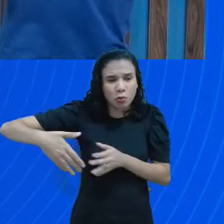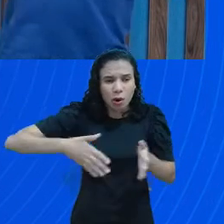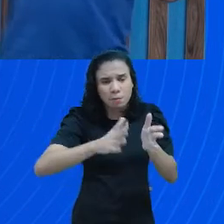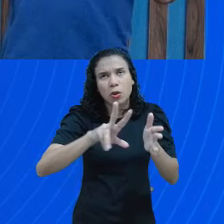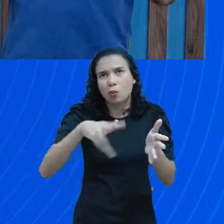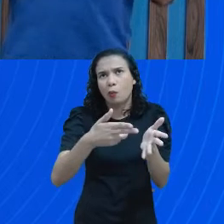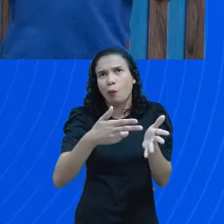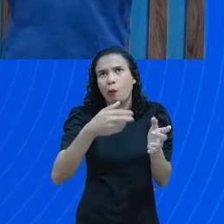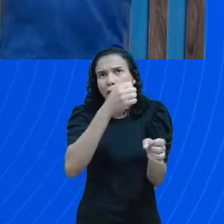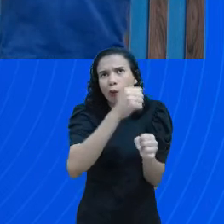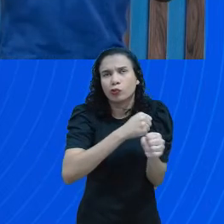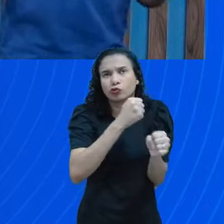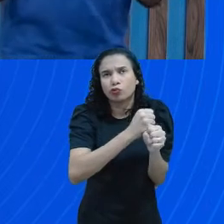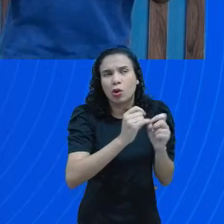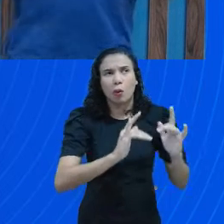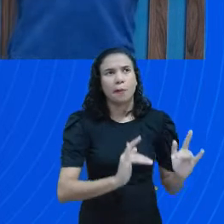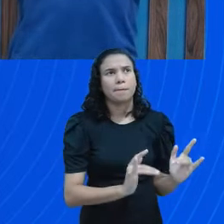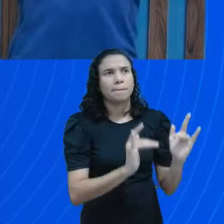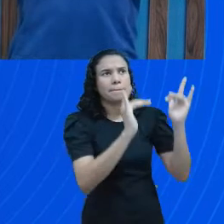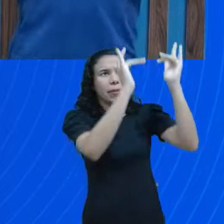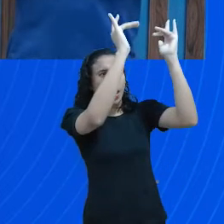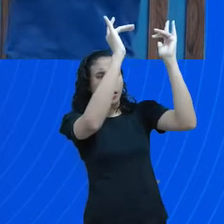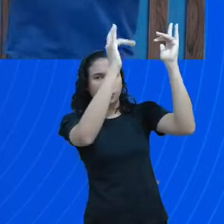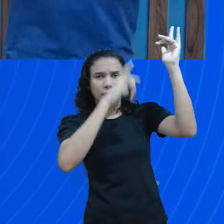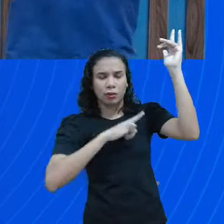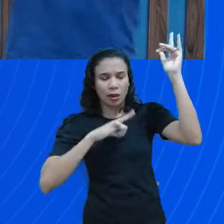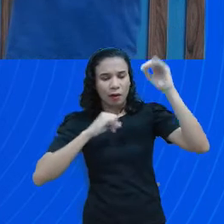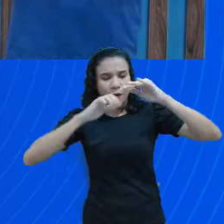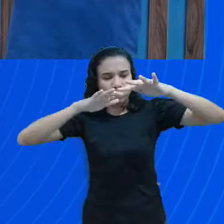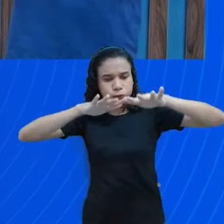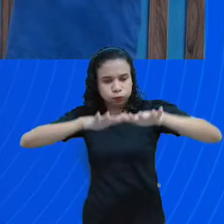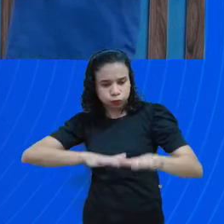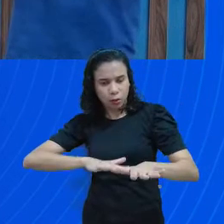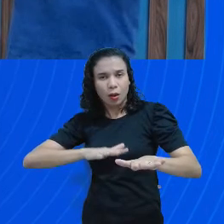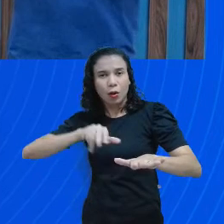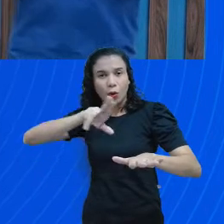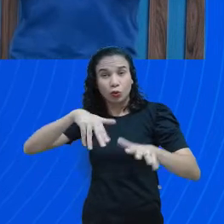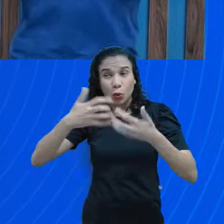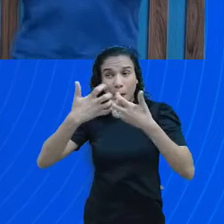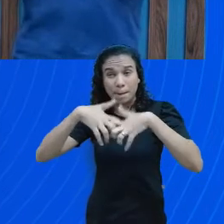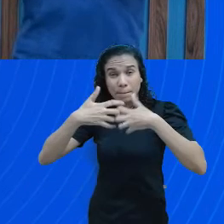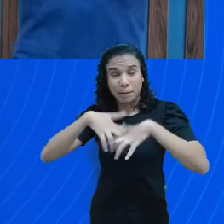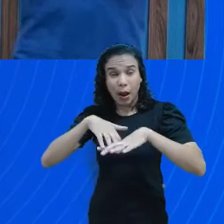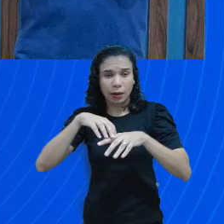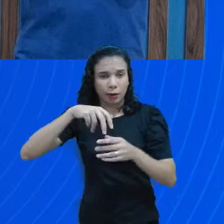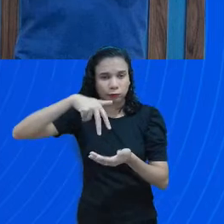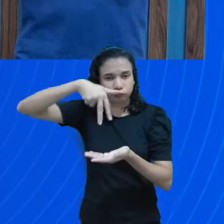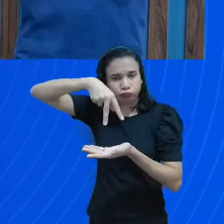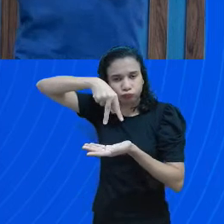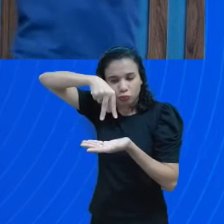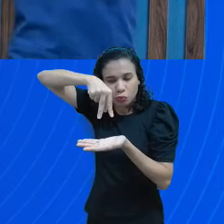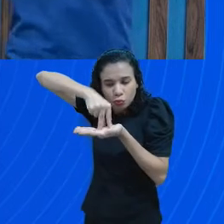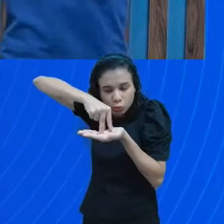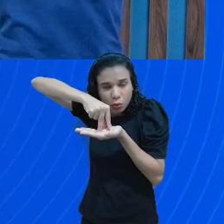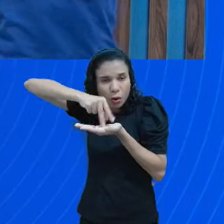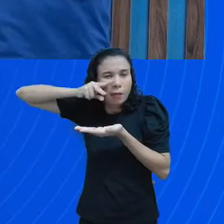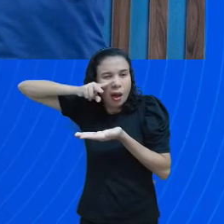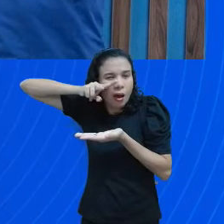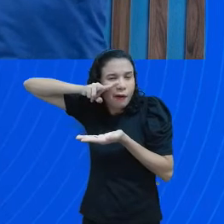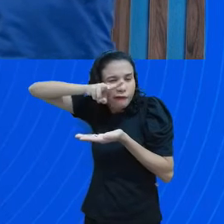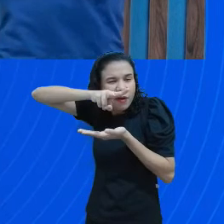prédio né, em específico, em algum lugar, que eles vão aterrar, vocês observam que aquela maquinazinha ele vai ver a medição para